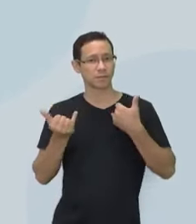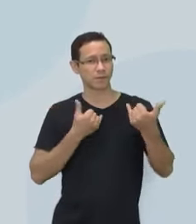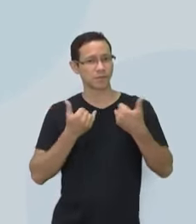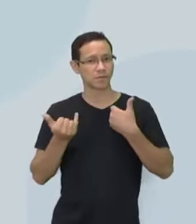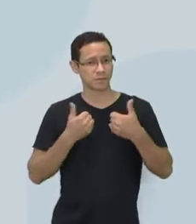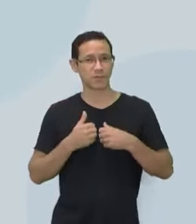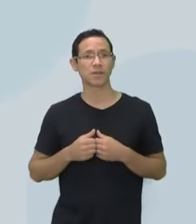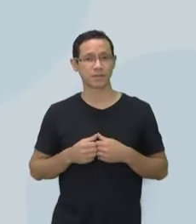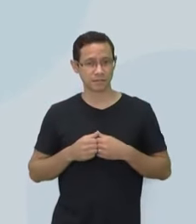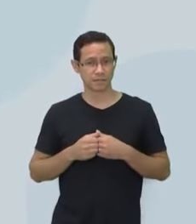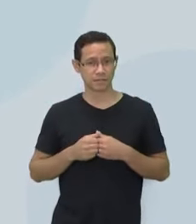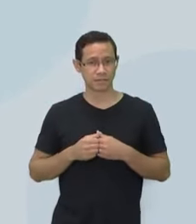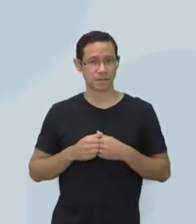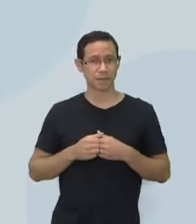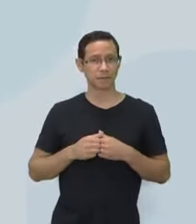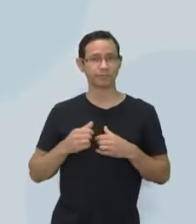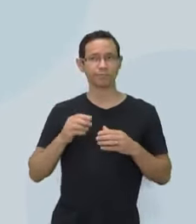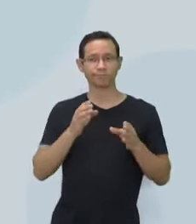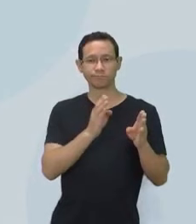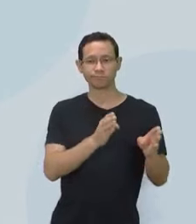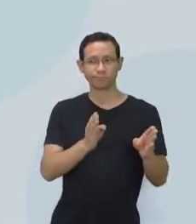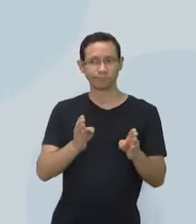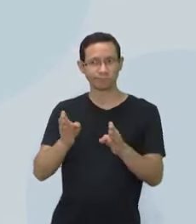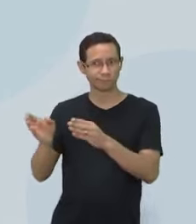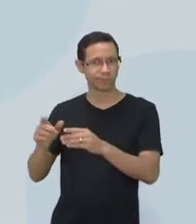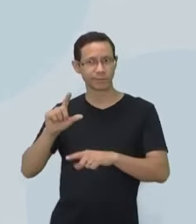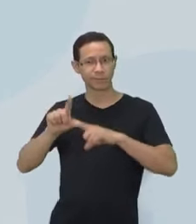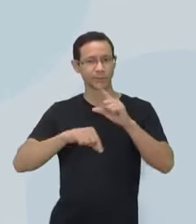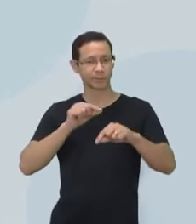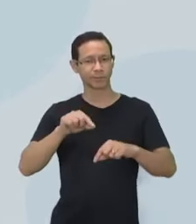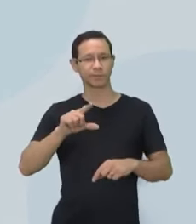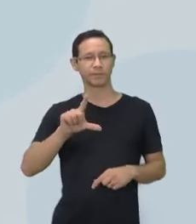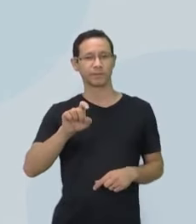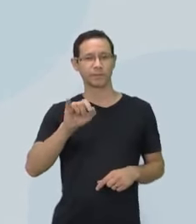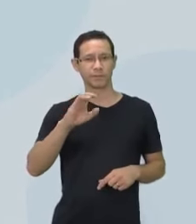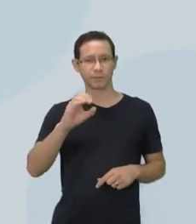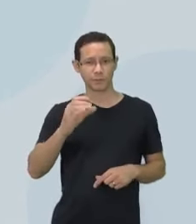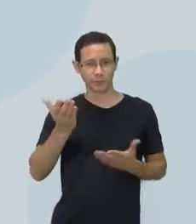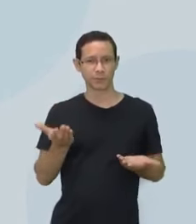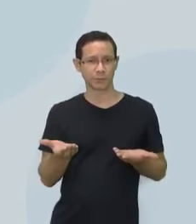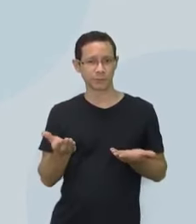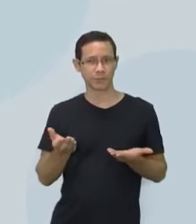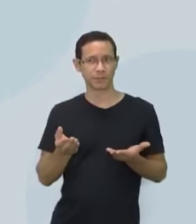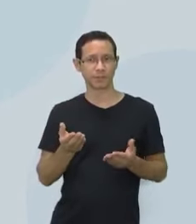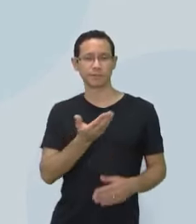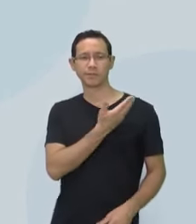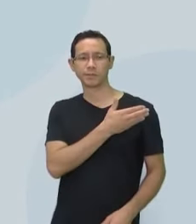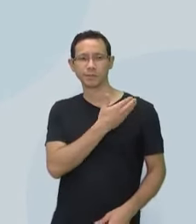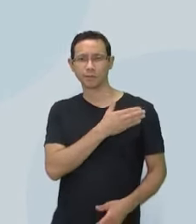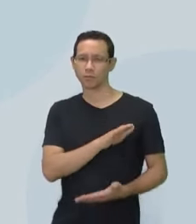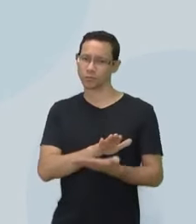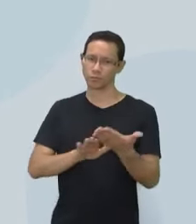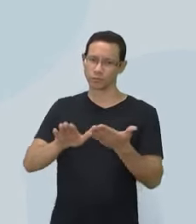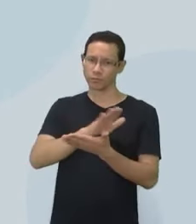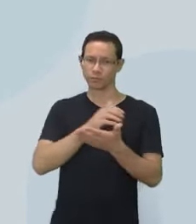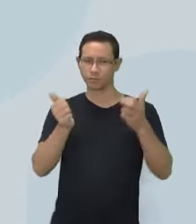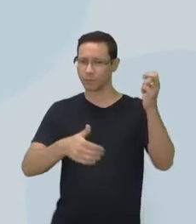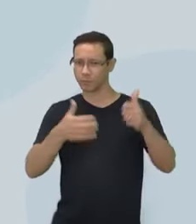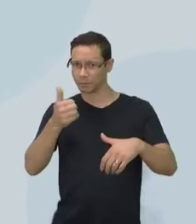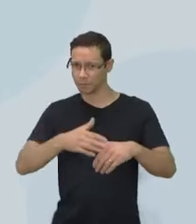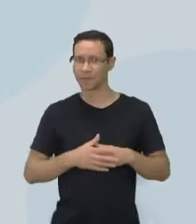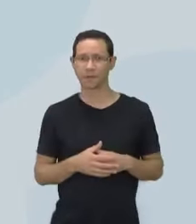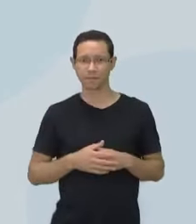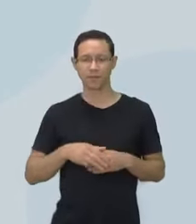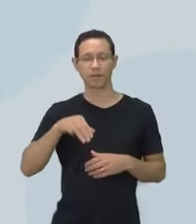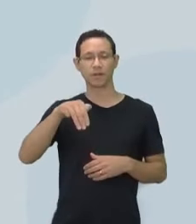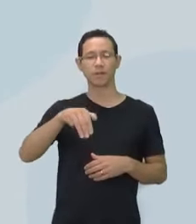como a ordenação dos eventos, as escolhas lexicais e o efeito de imparcialidade do relato, a morfologia do verbo em